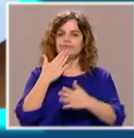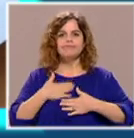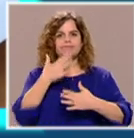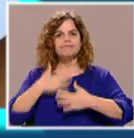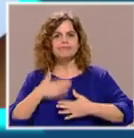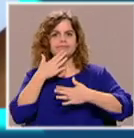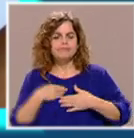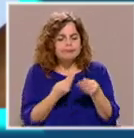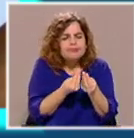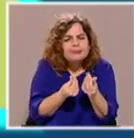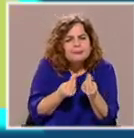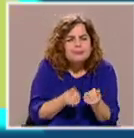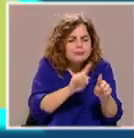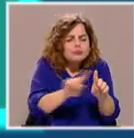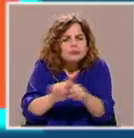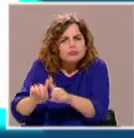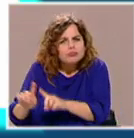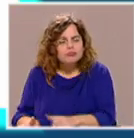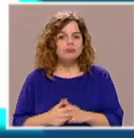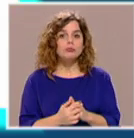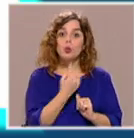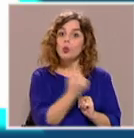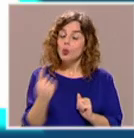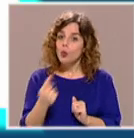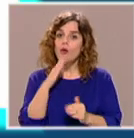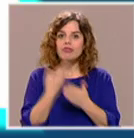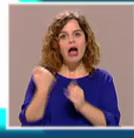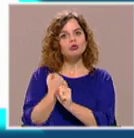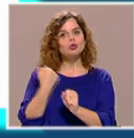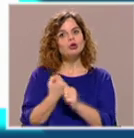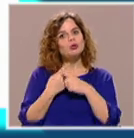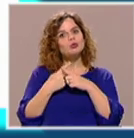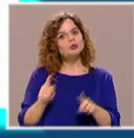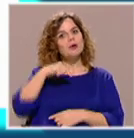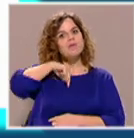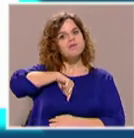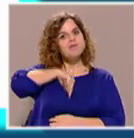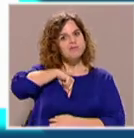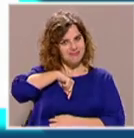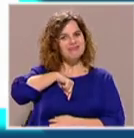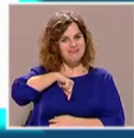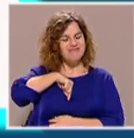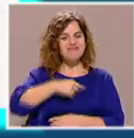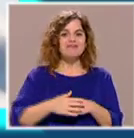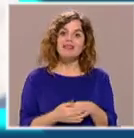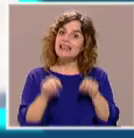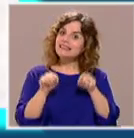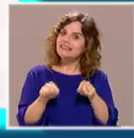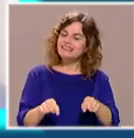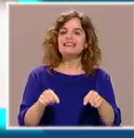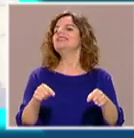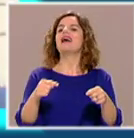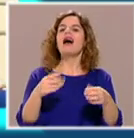várias substâncias diferentes. Cada uma realiza uma função diferente no nosso organismo. E é isso que nos